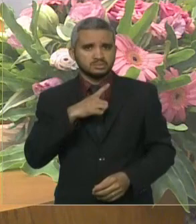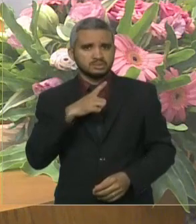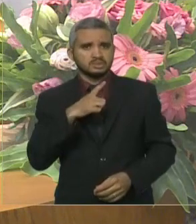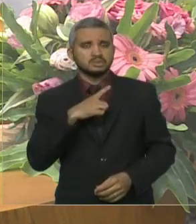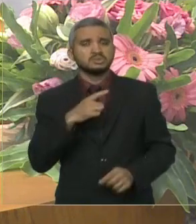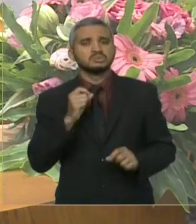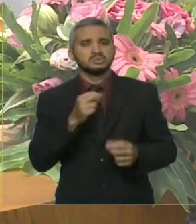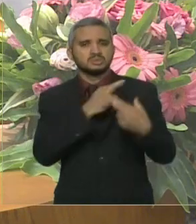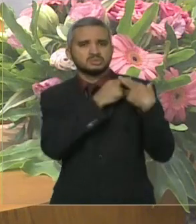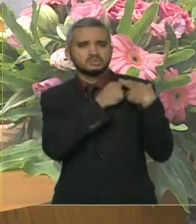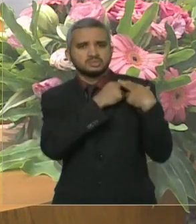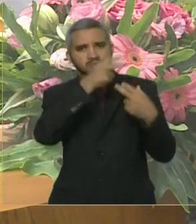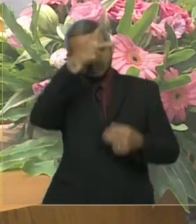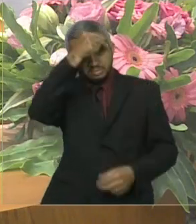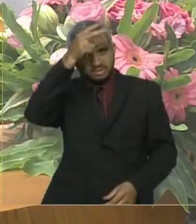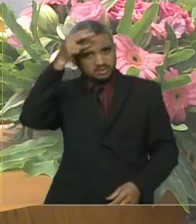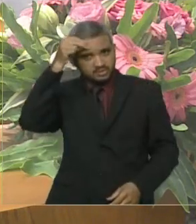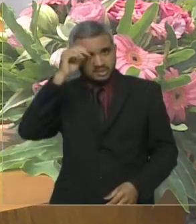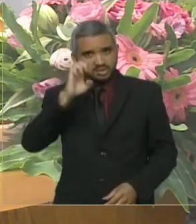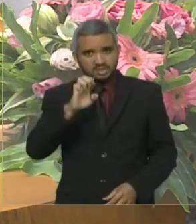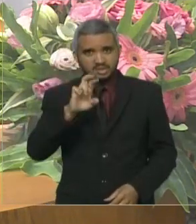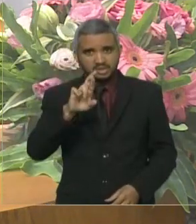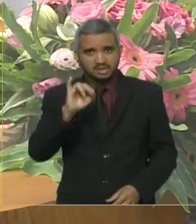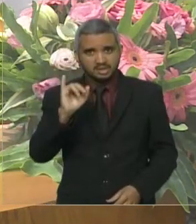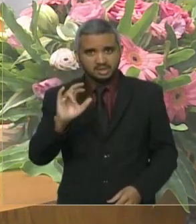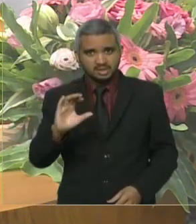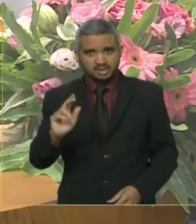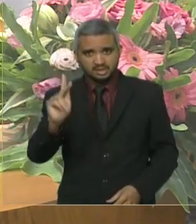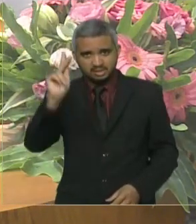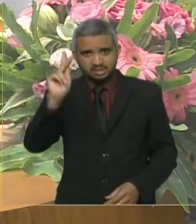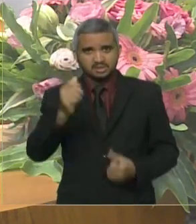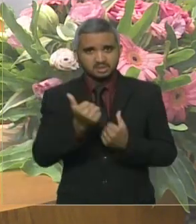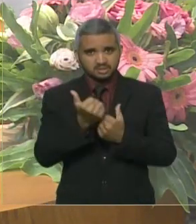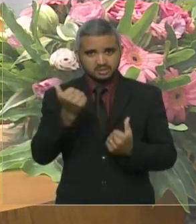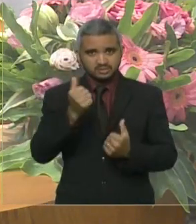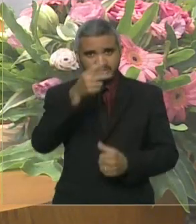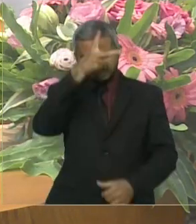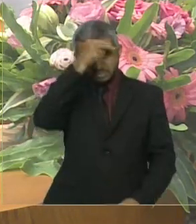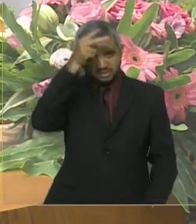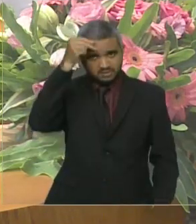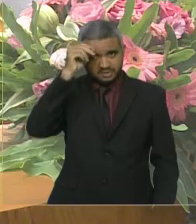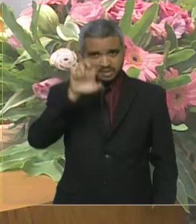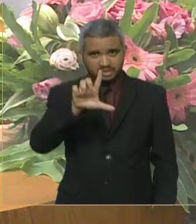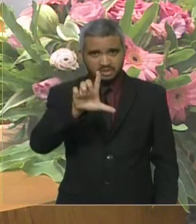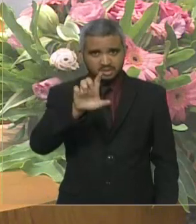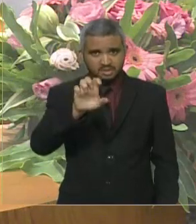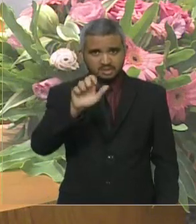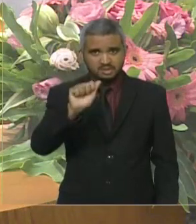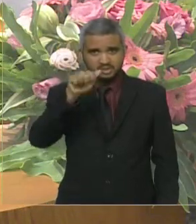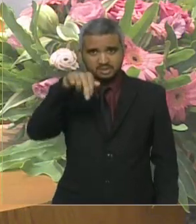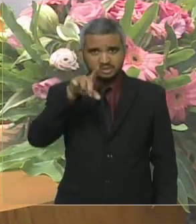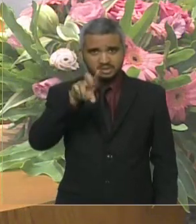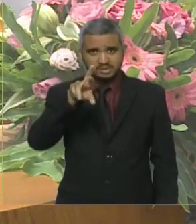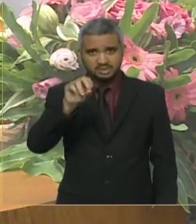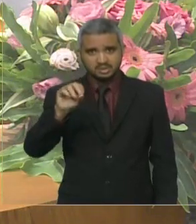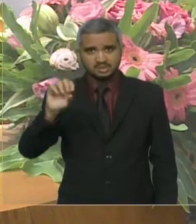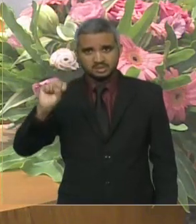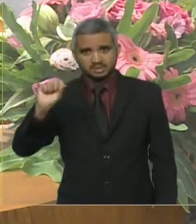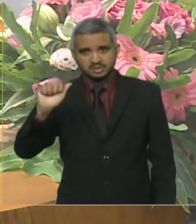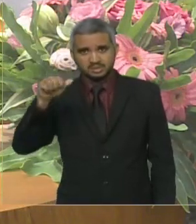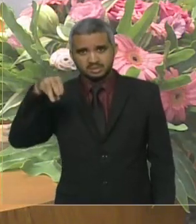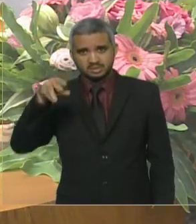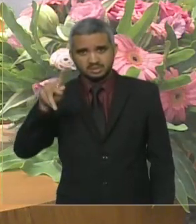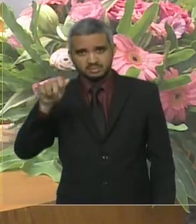prefeitura o prefeito Eric, o vice-prefeito Leandro Sampaio. Senhor presidente, amanhã nós